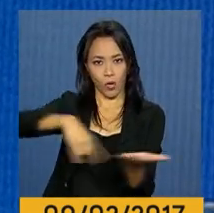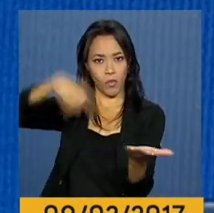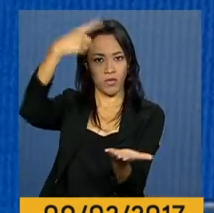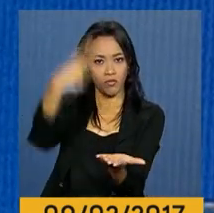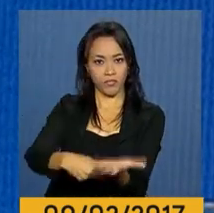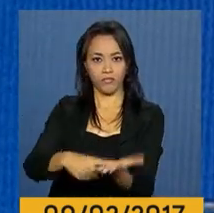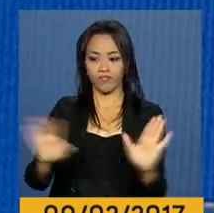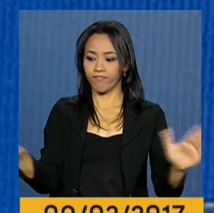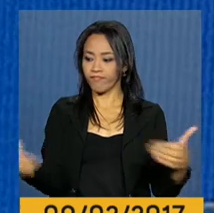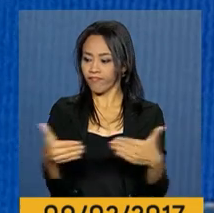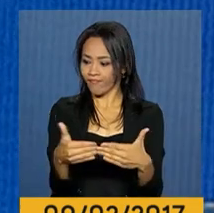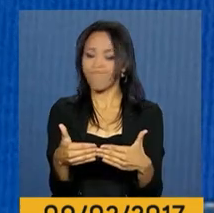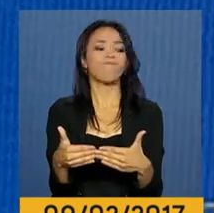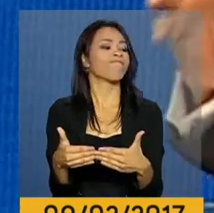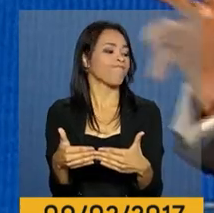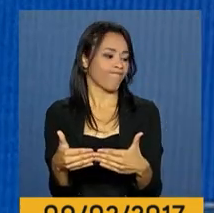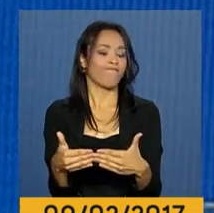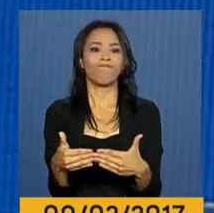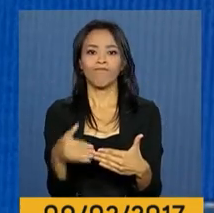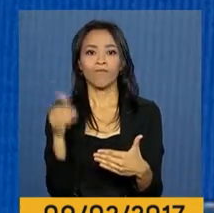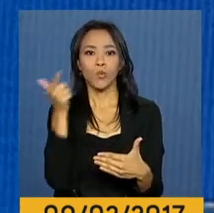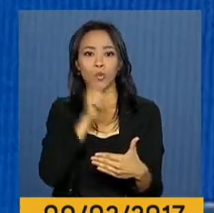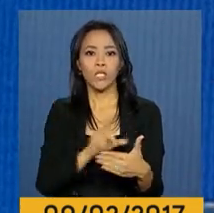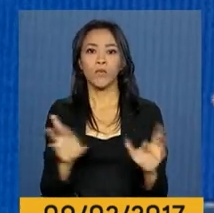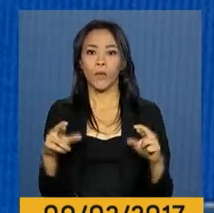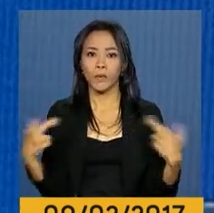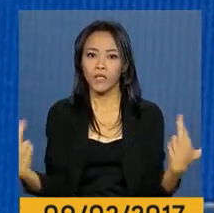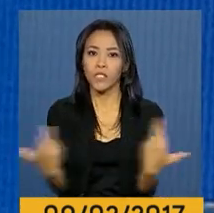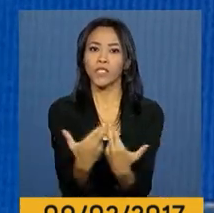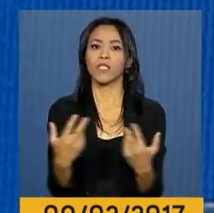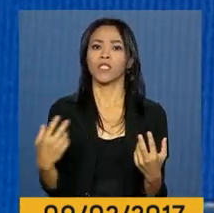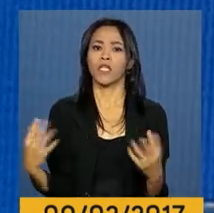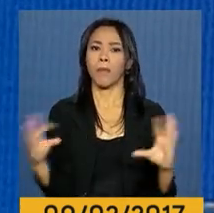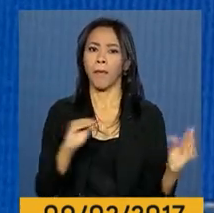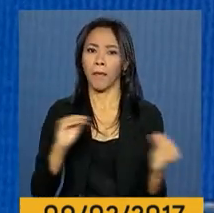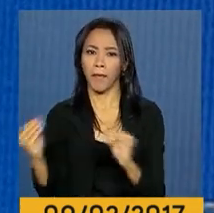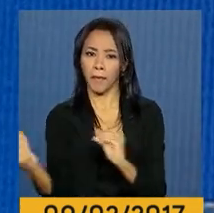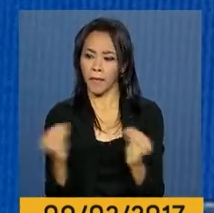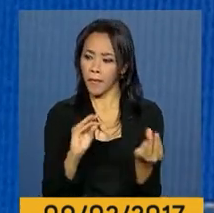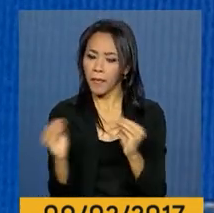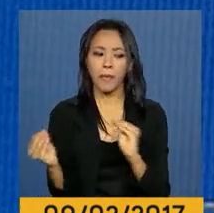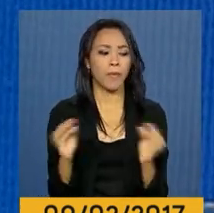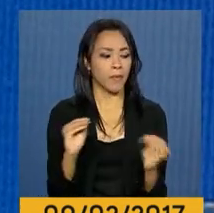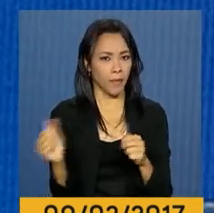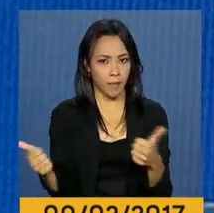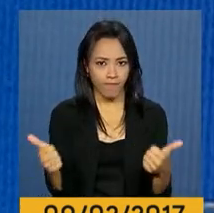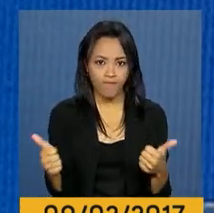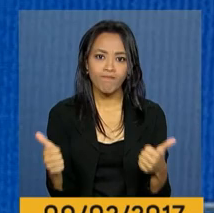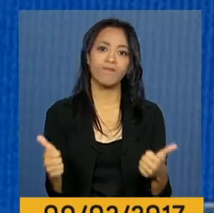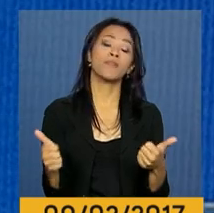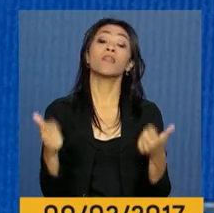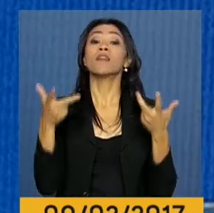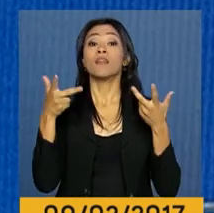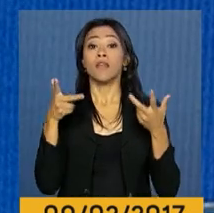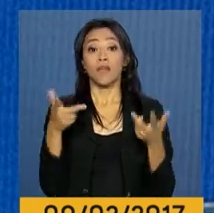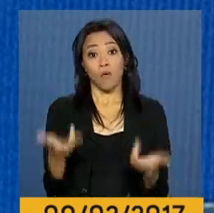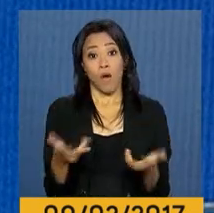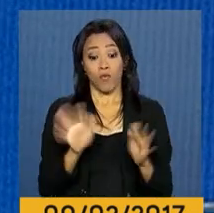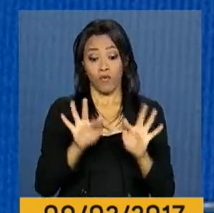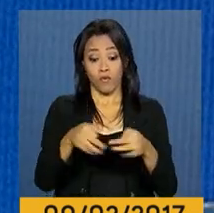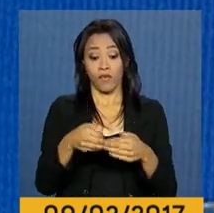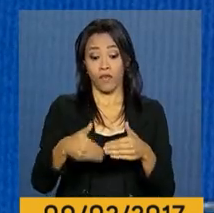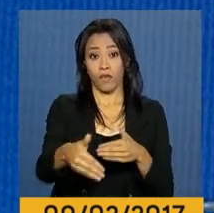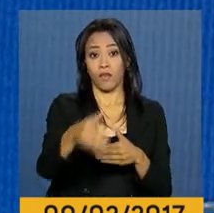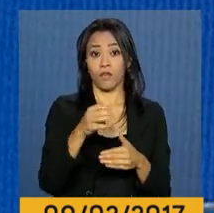ponderação conseguiu reunir a todos conversamos dialogamos etc e agora quando mando como fiz no fim do ano o